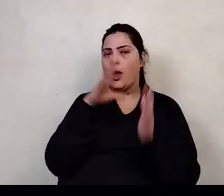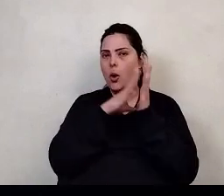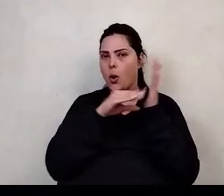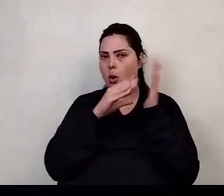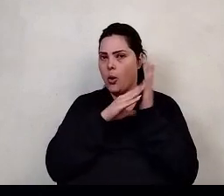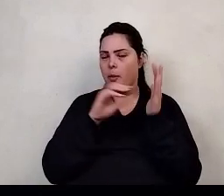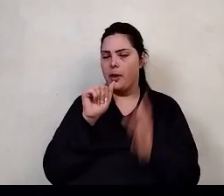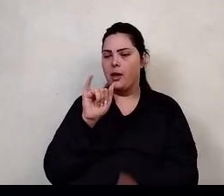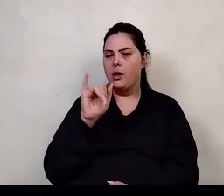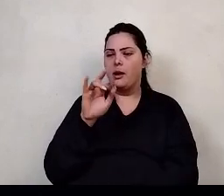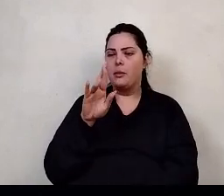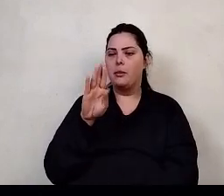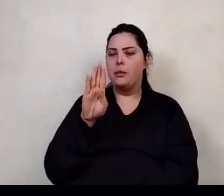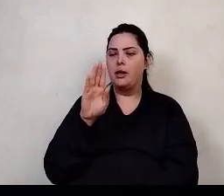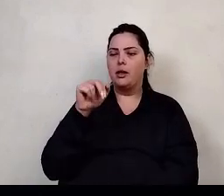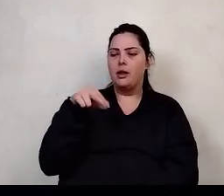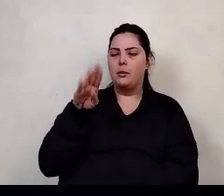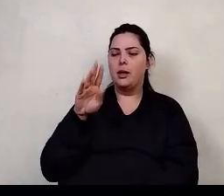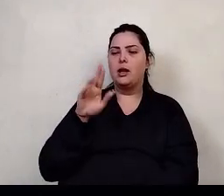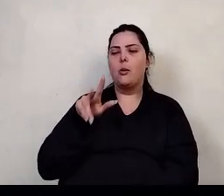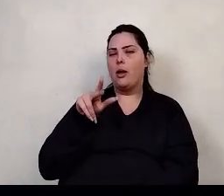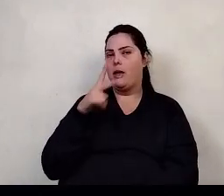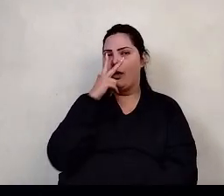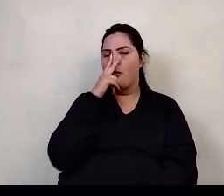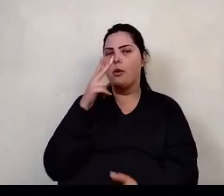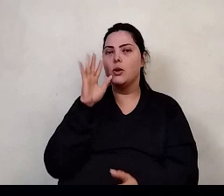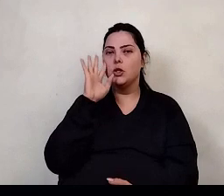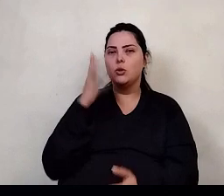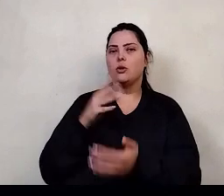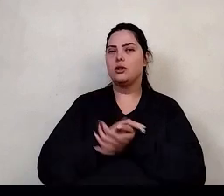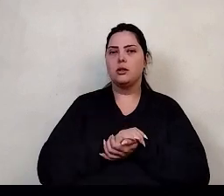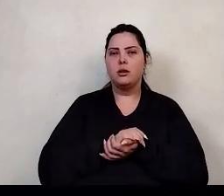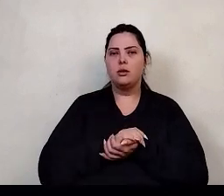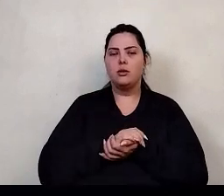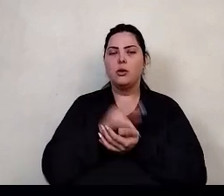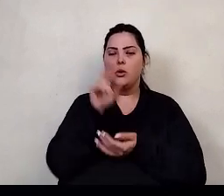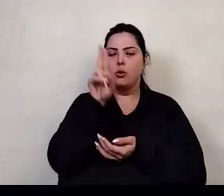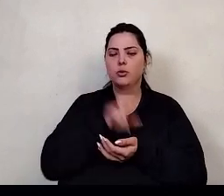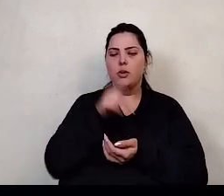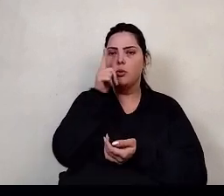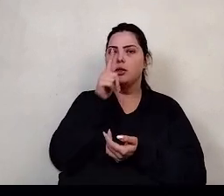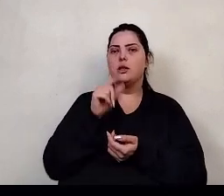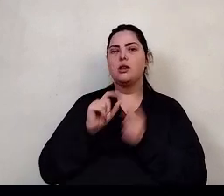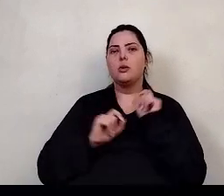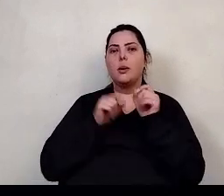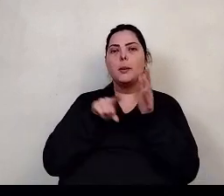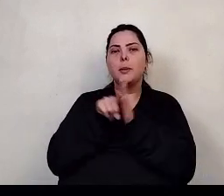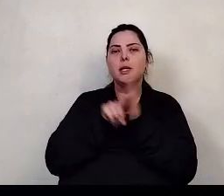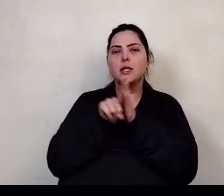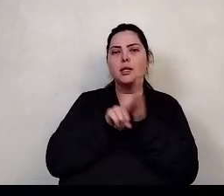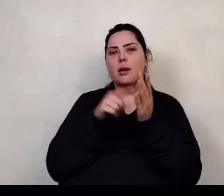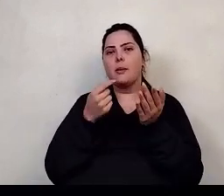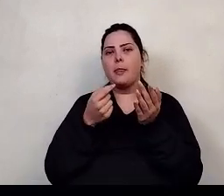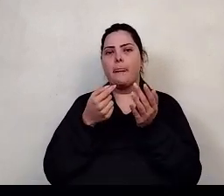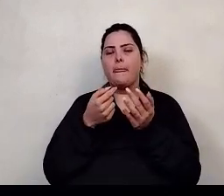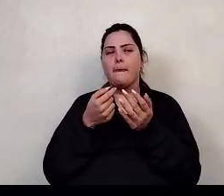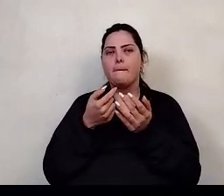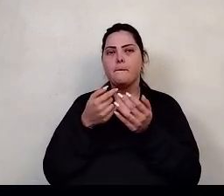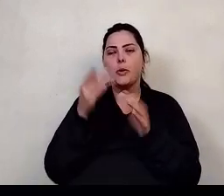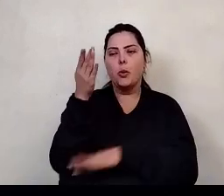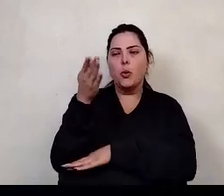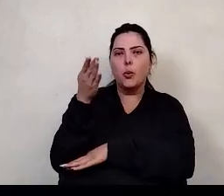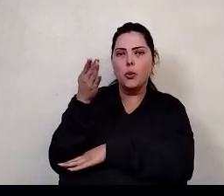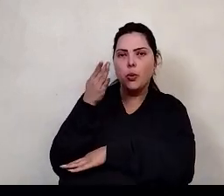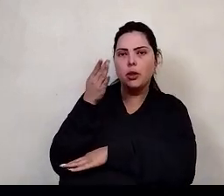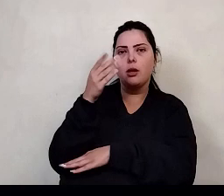fictícia. Pensa que é uma solução para o nosso pro usuário poder pesquisar hotéis. Você vai ter ali várias funcionalidades, a gente